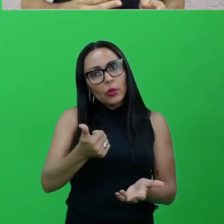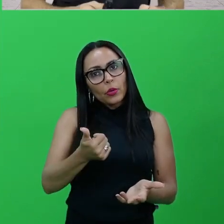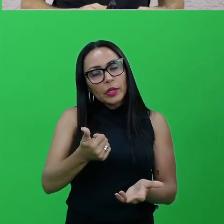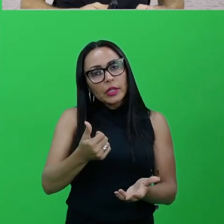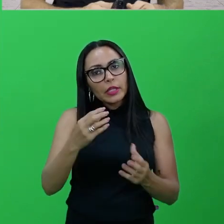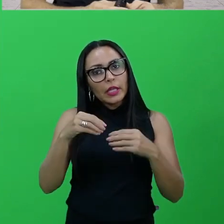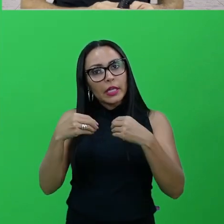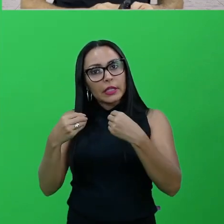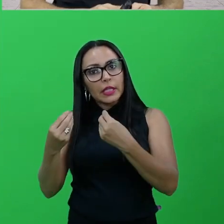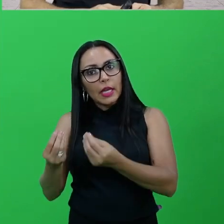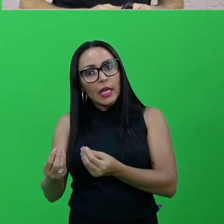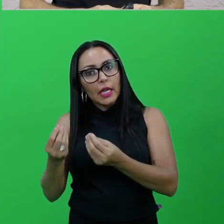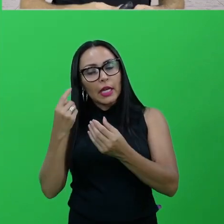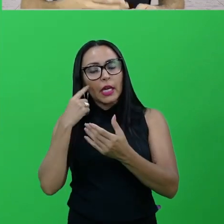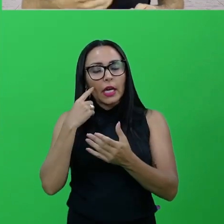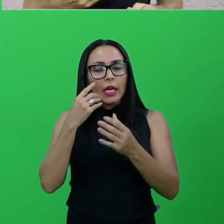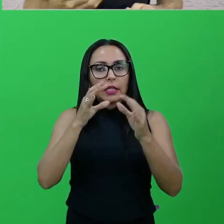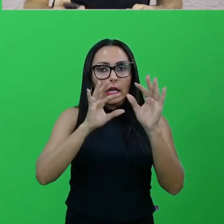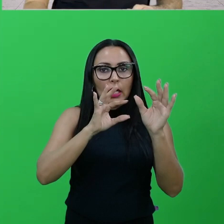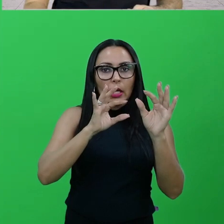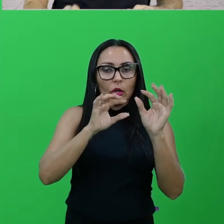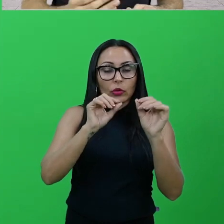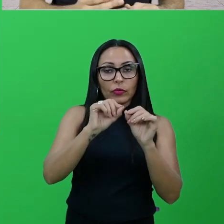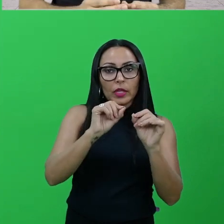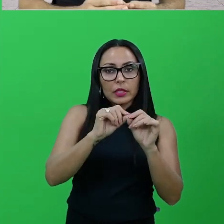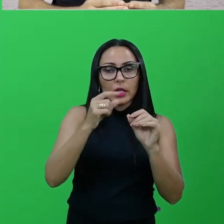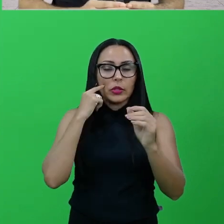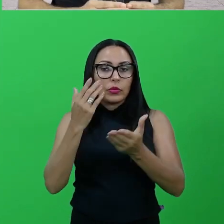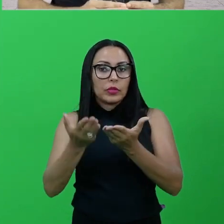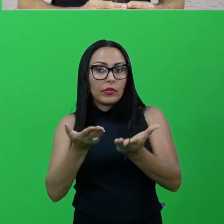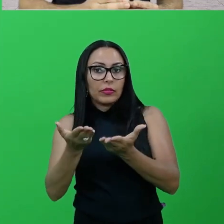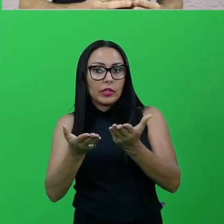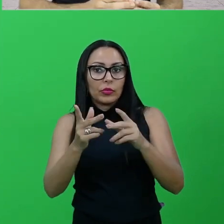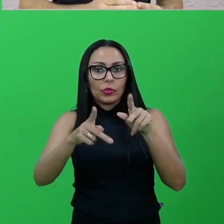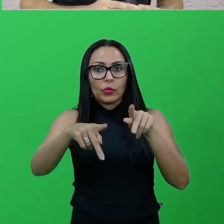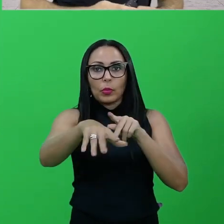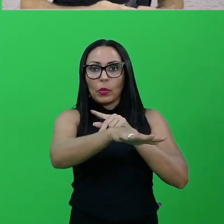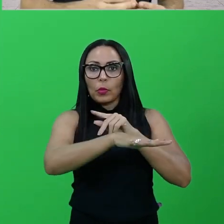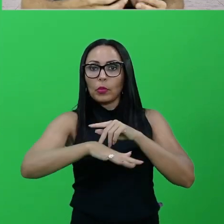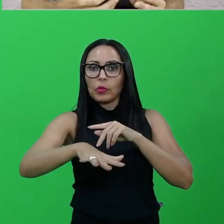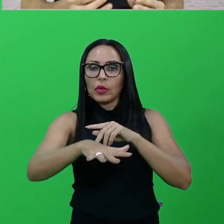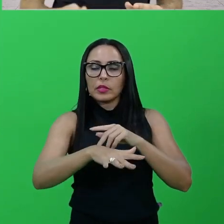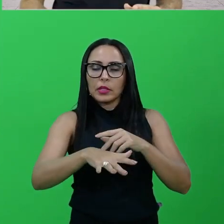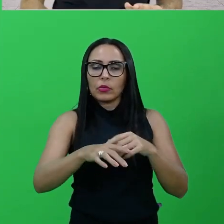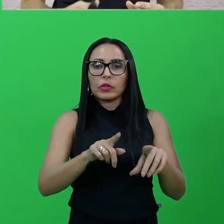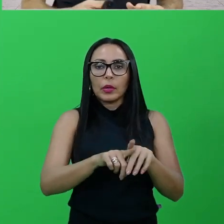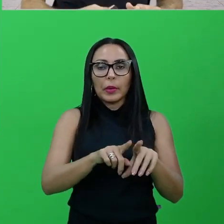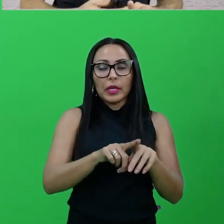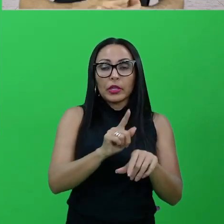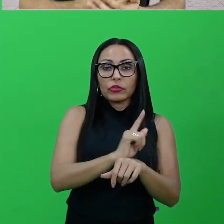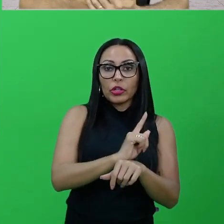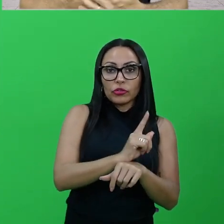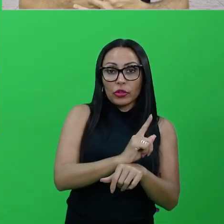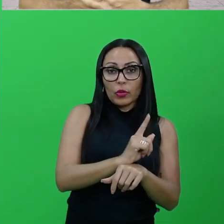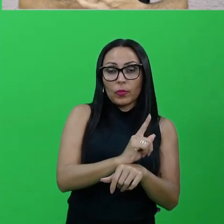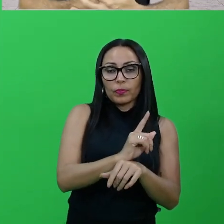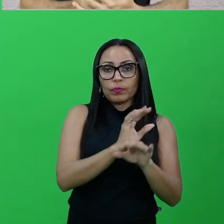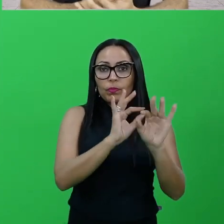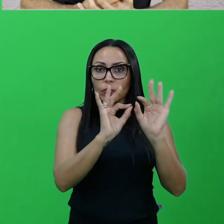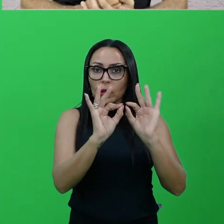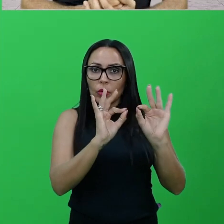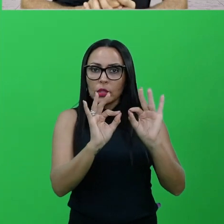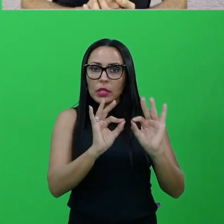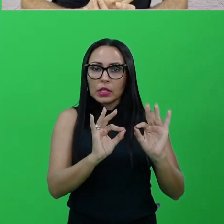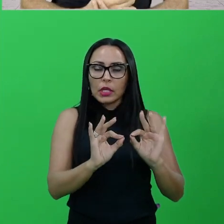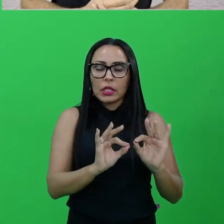ou na prestação de um serviço à população, né? Ou também na gestão organizacional ou na